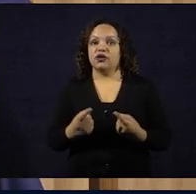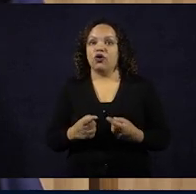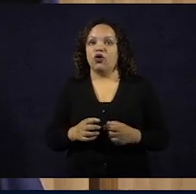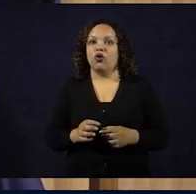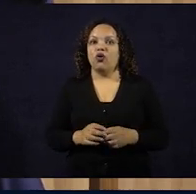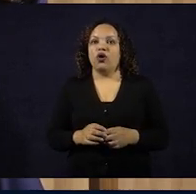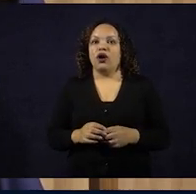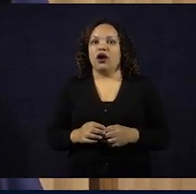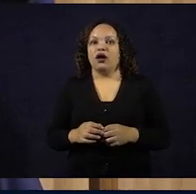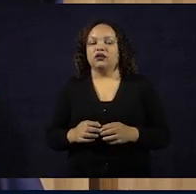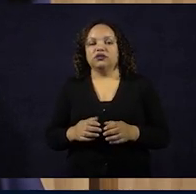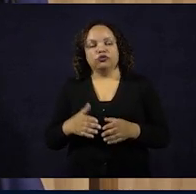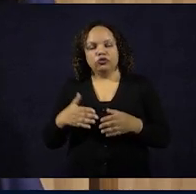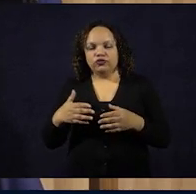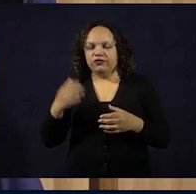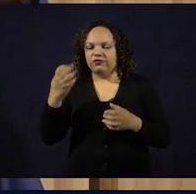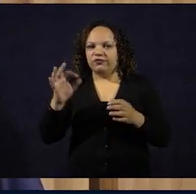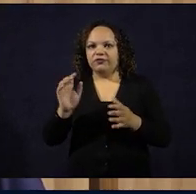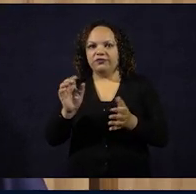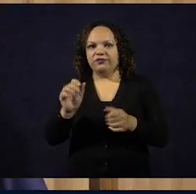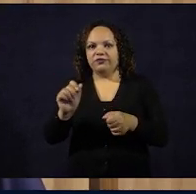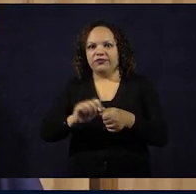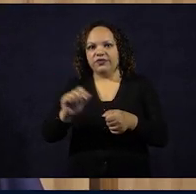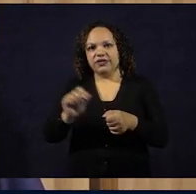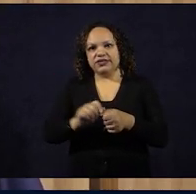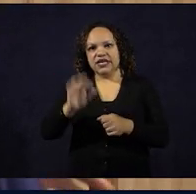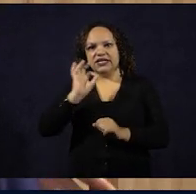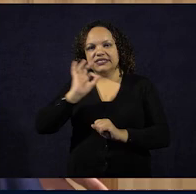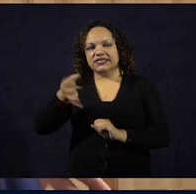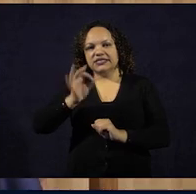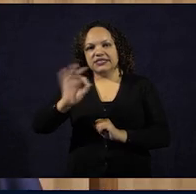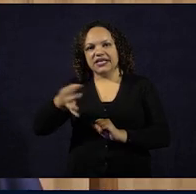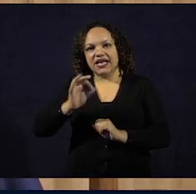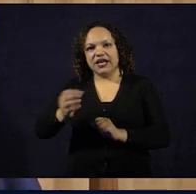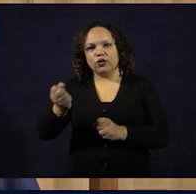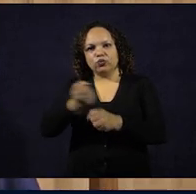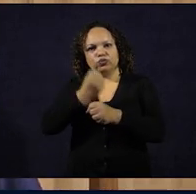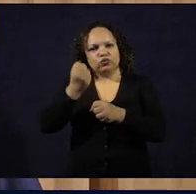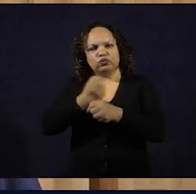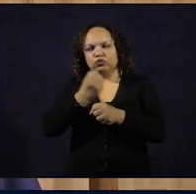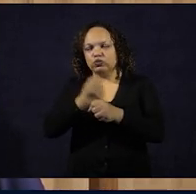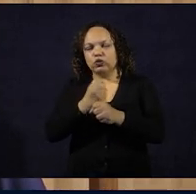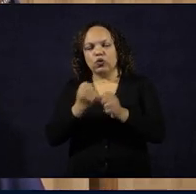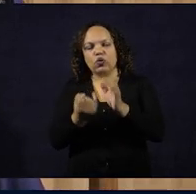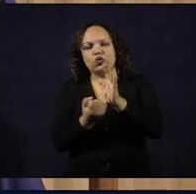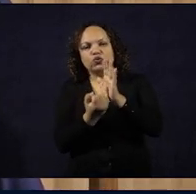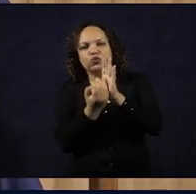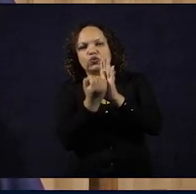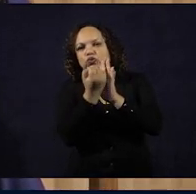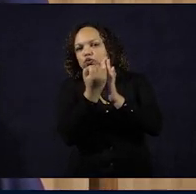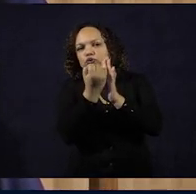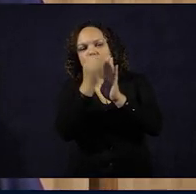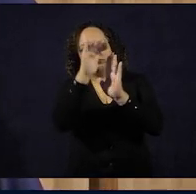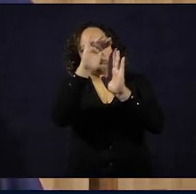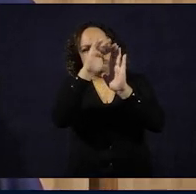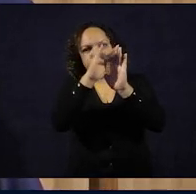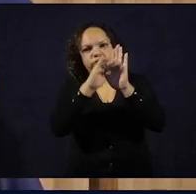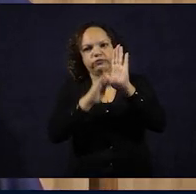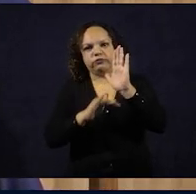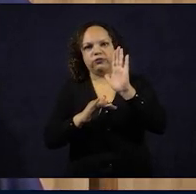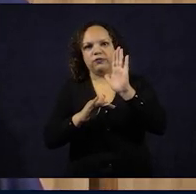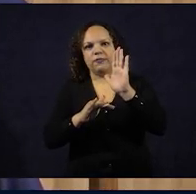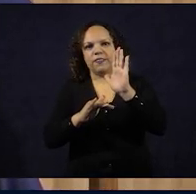a gente seguir minimamente uma direção construtiva eu acho que é de taxa de juros caírem E isso tem um novo